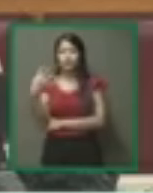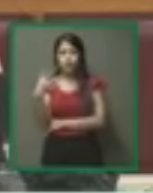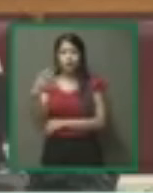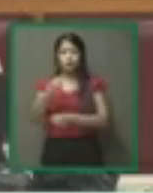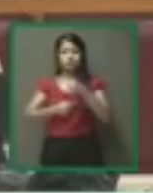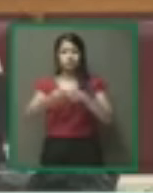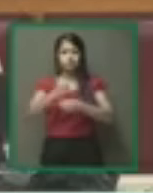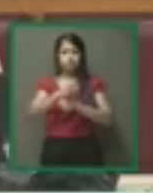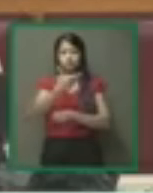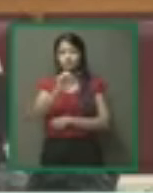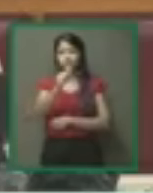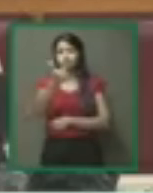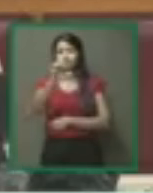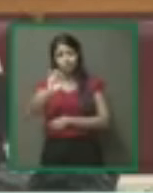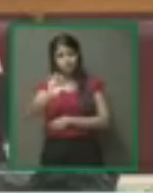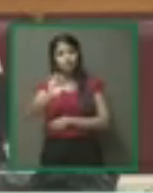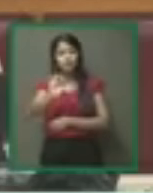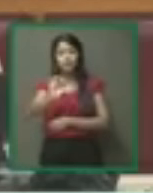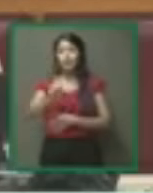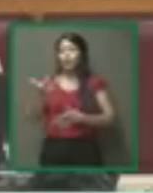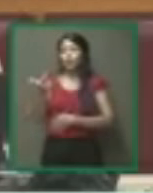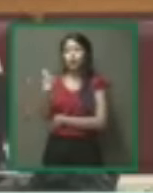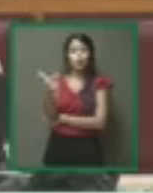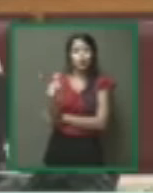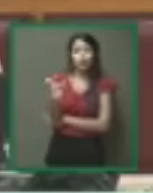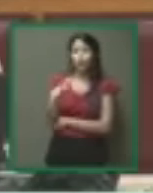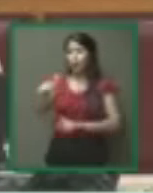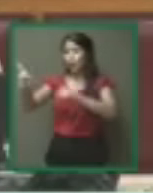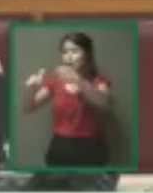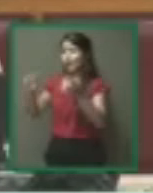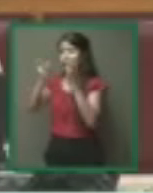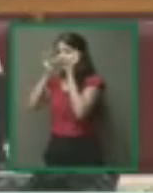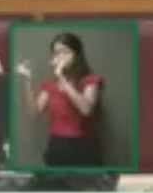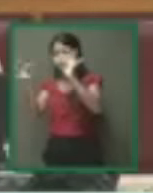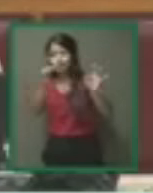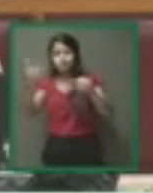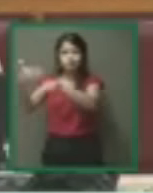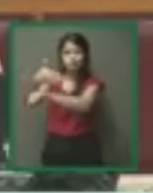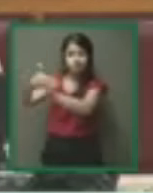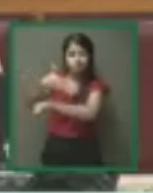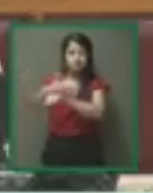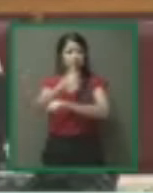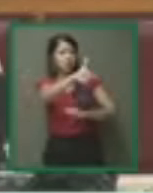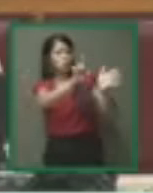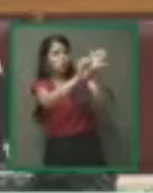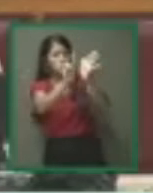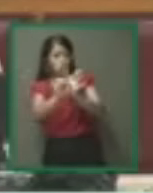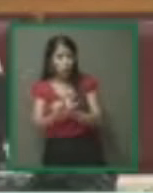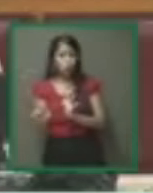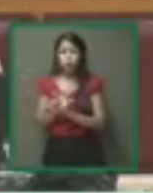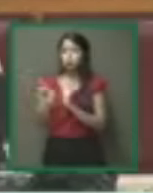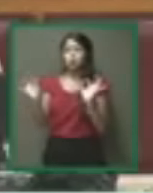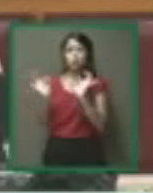14.644, de 2019, e não havendo outras testemunhas a ouvir ou outras inquirições a serem